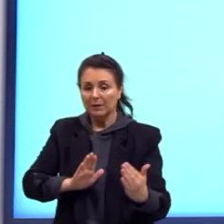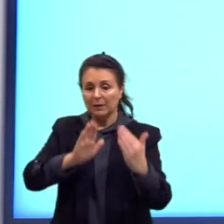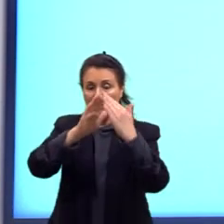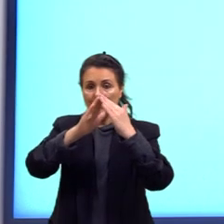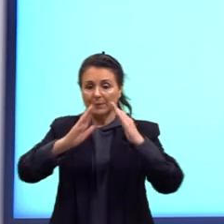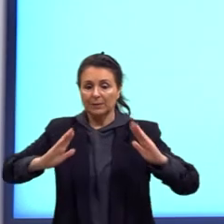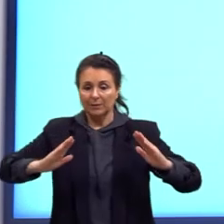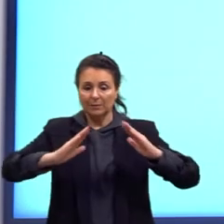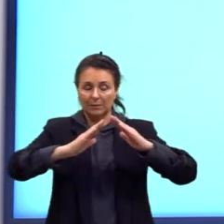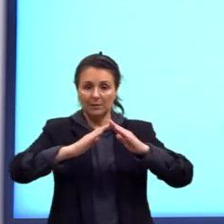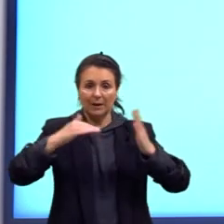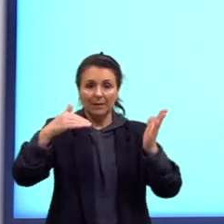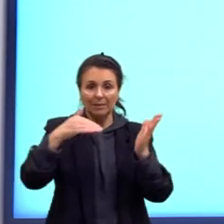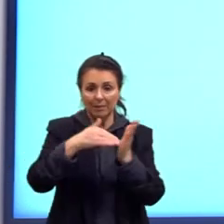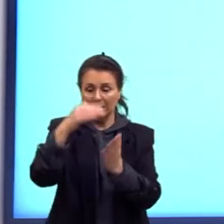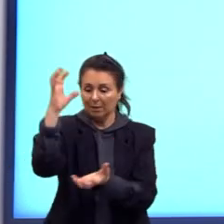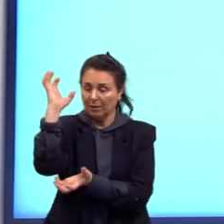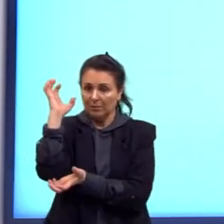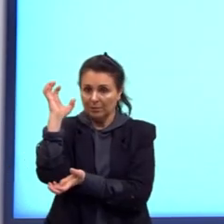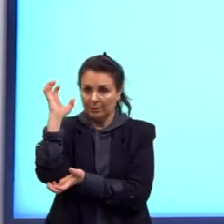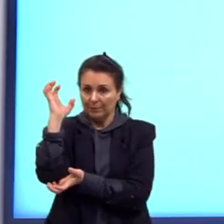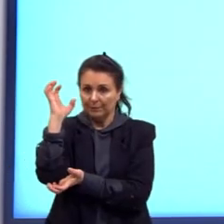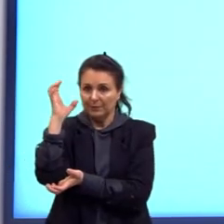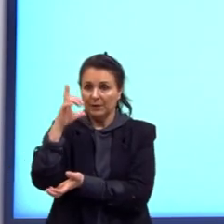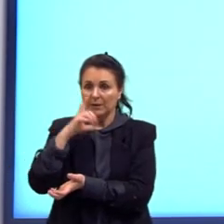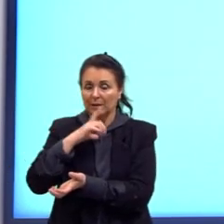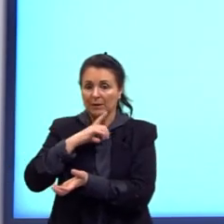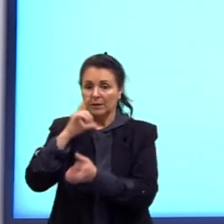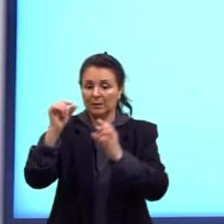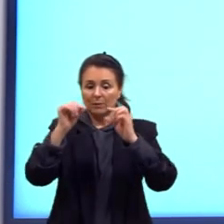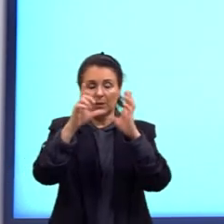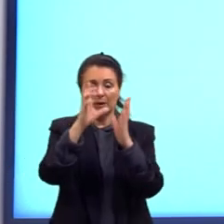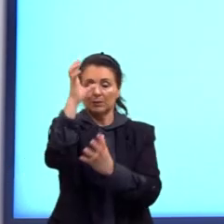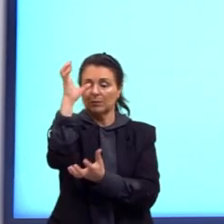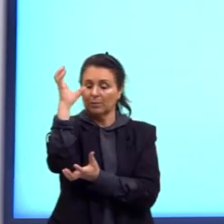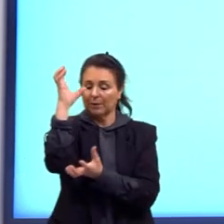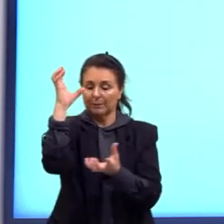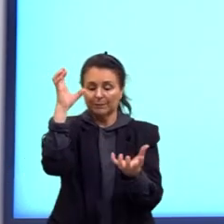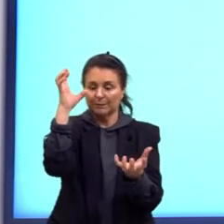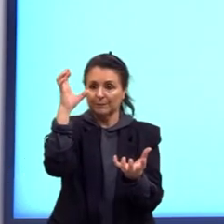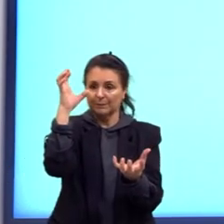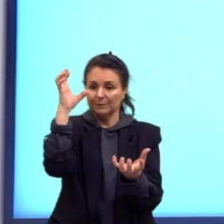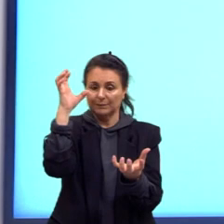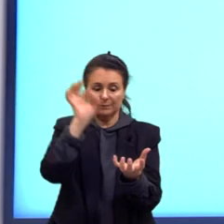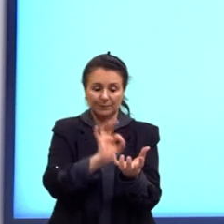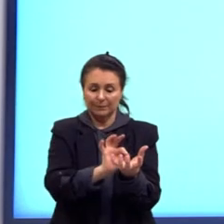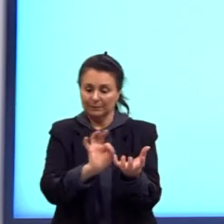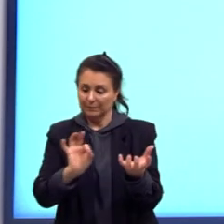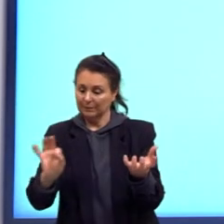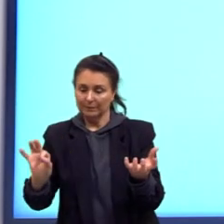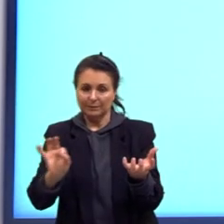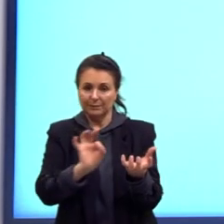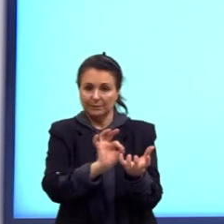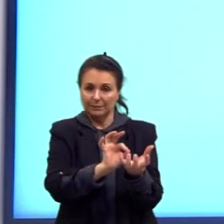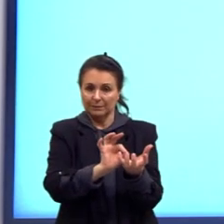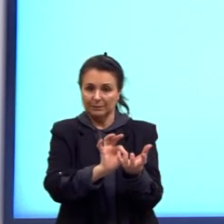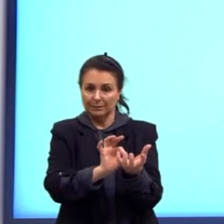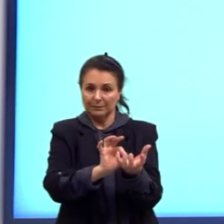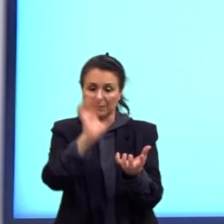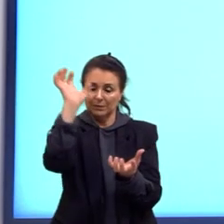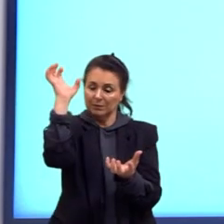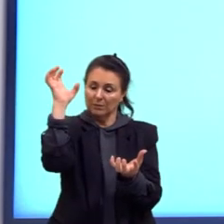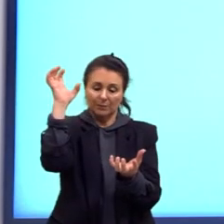mesma uma vez que tendo a base larga uma parte da sombra da pirâmide não estava no chão então nós teremos a sombra